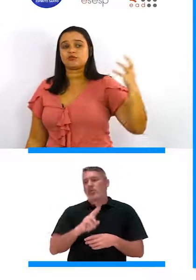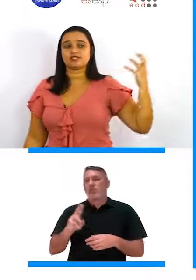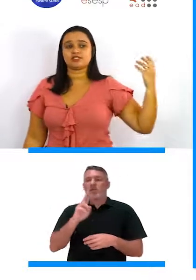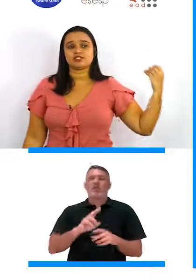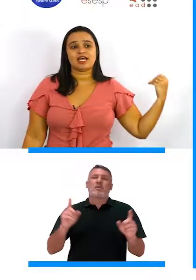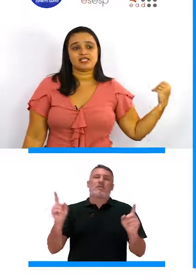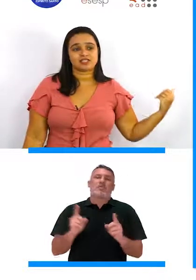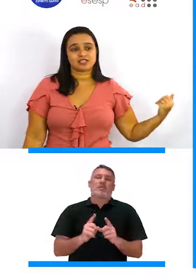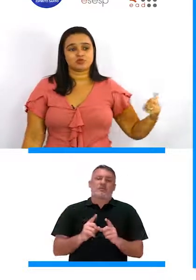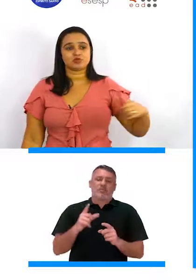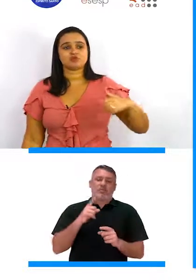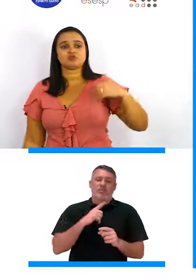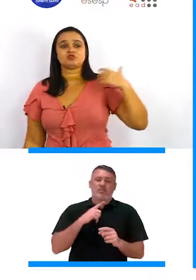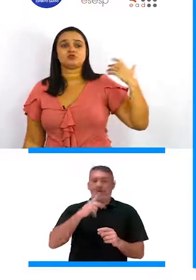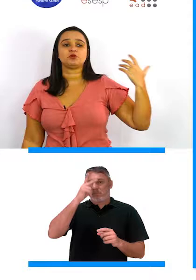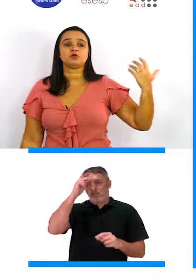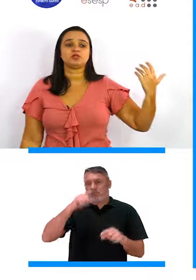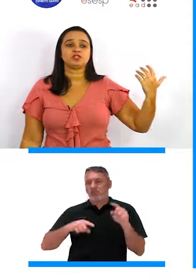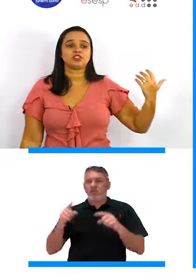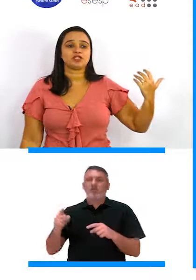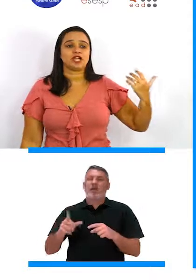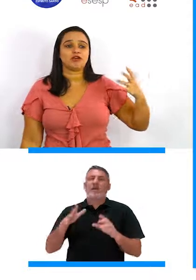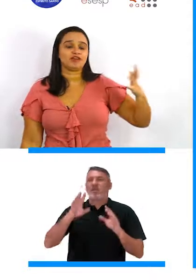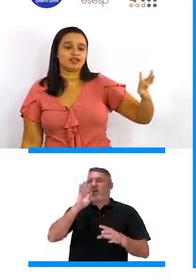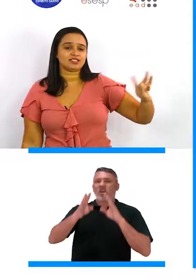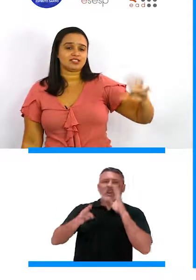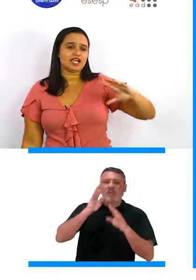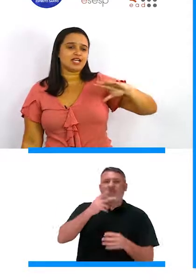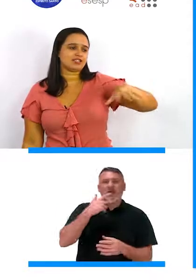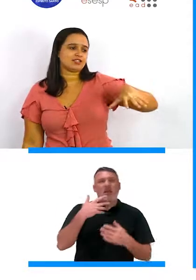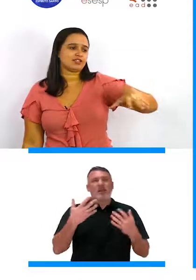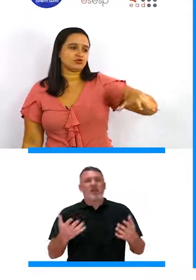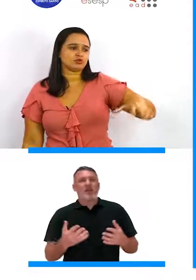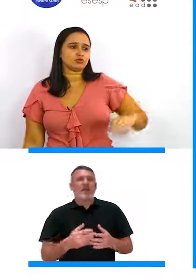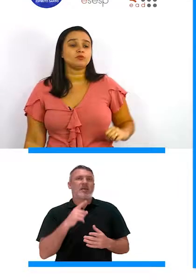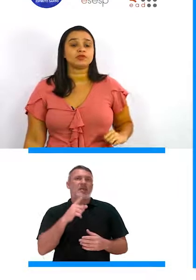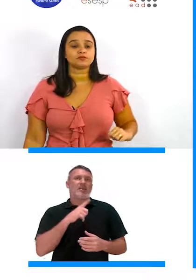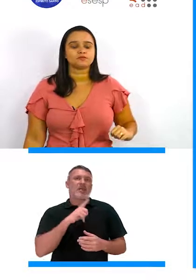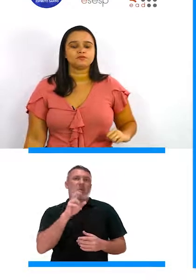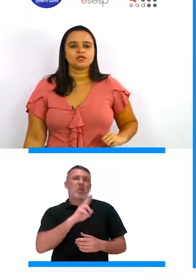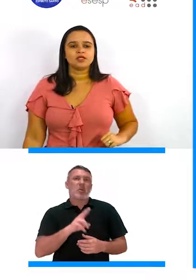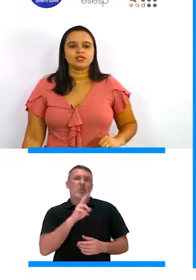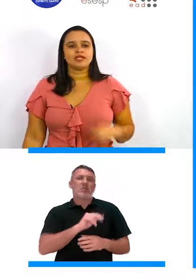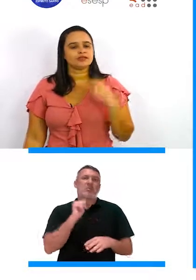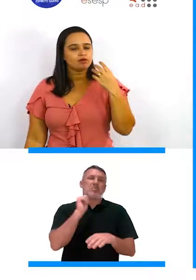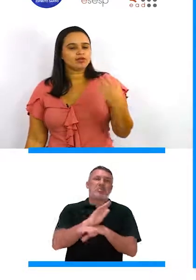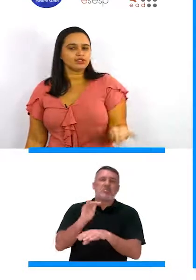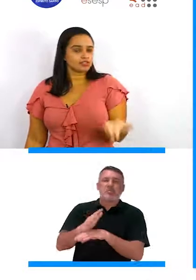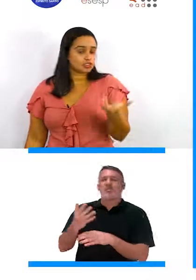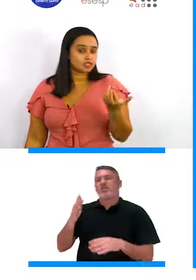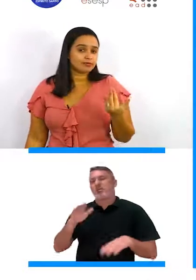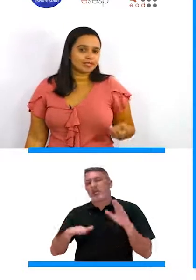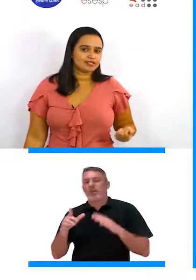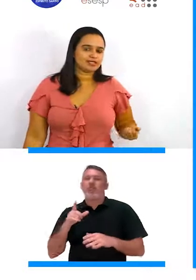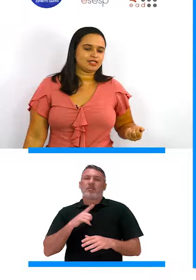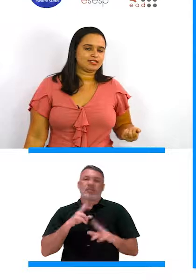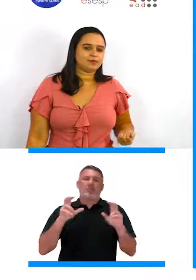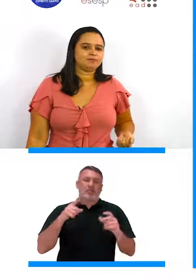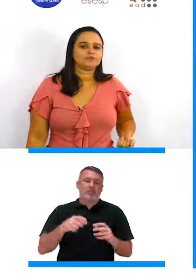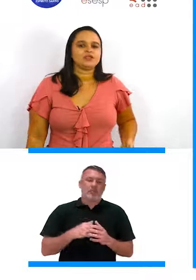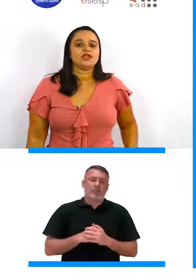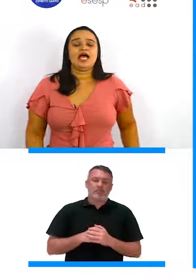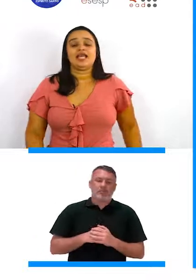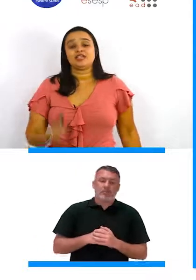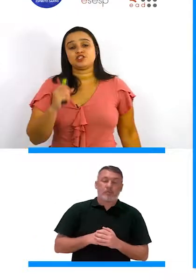seja, estigmatizadas, que as pessoas costumam muito criticar, ou falar assim, esse aí não estudou muito, né? Então, existe também essa